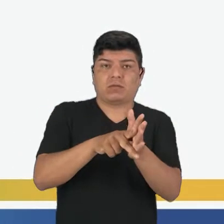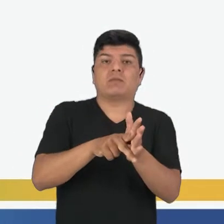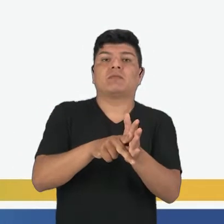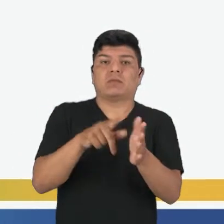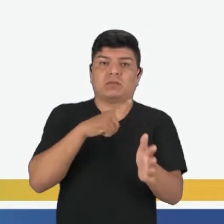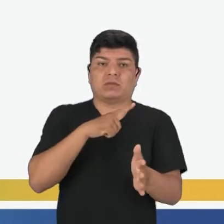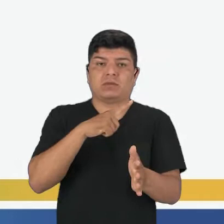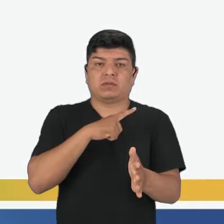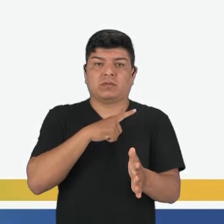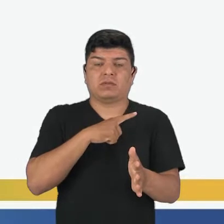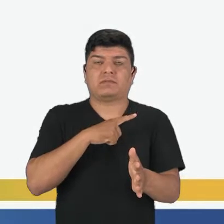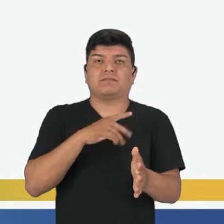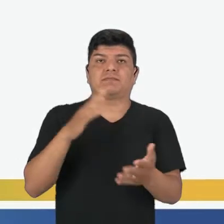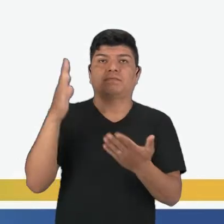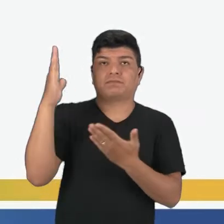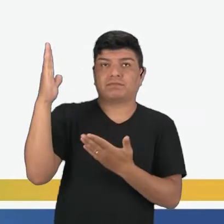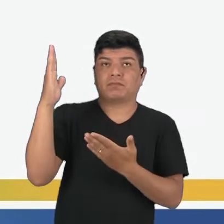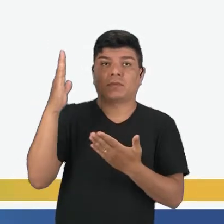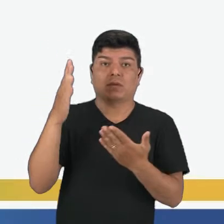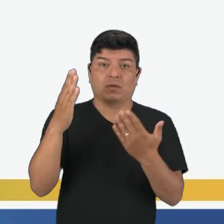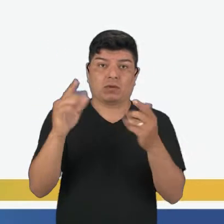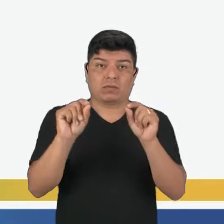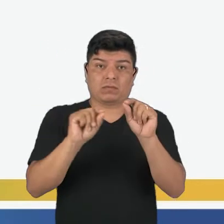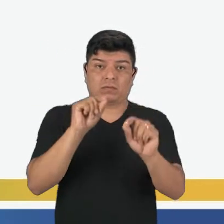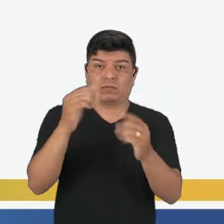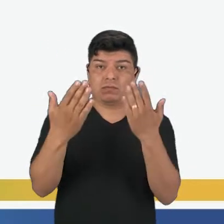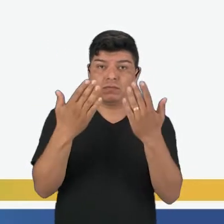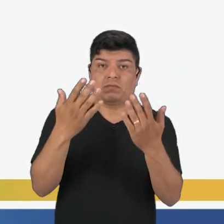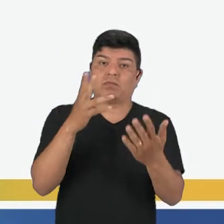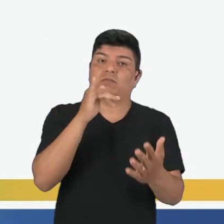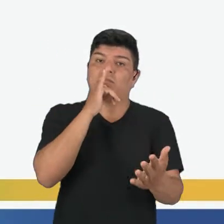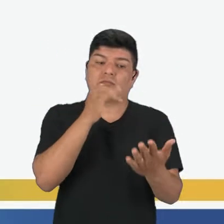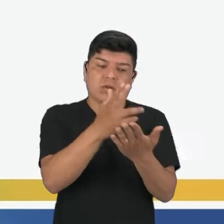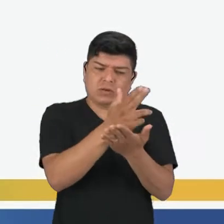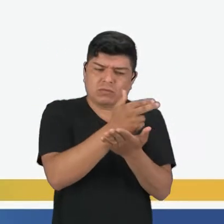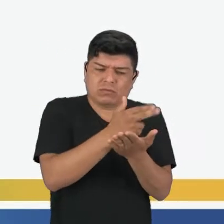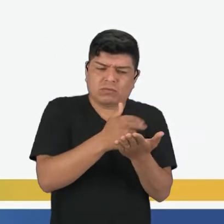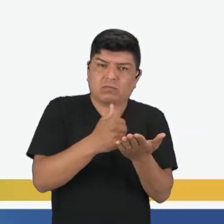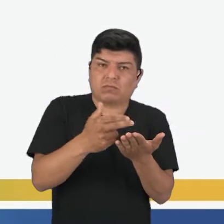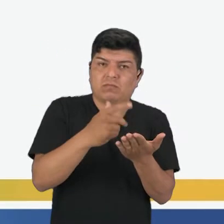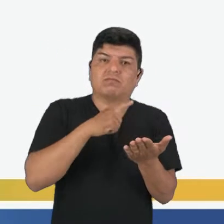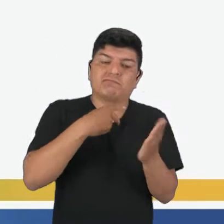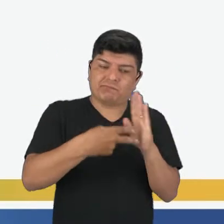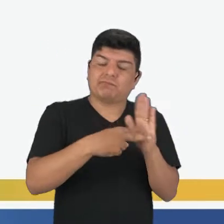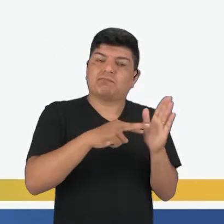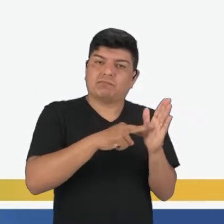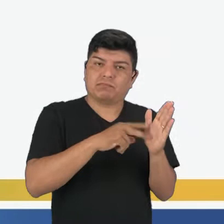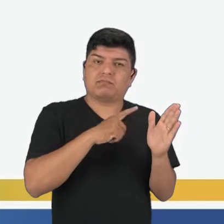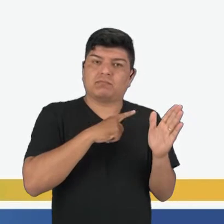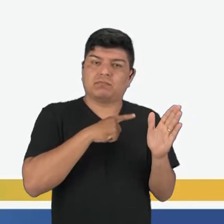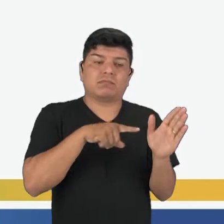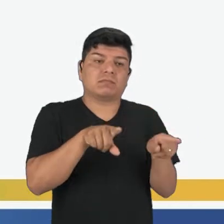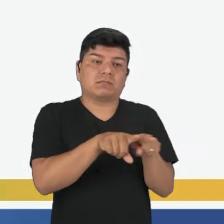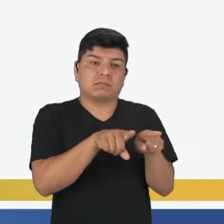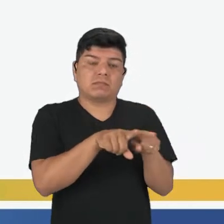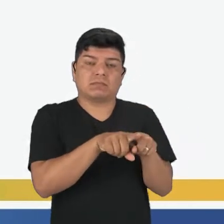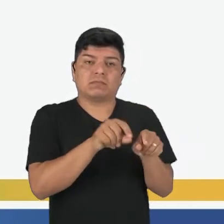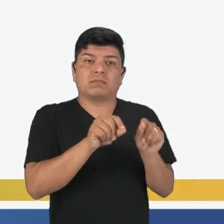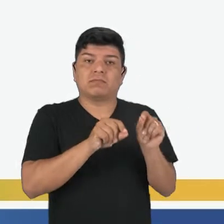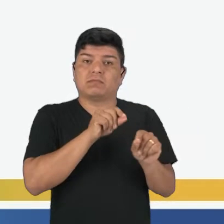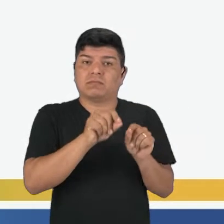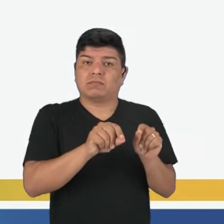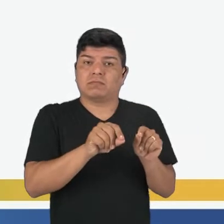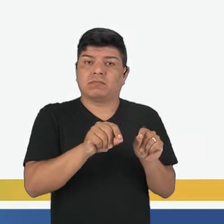um significante. Então, uma relação entre um desenho, por exemplo, tem um significado e também tem